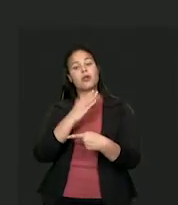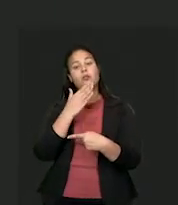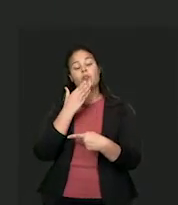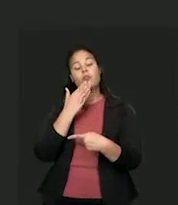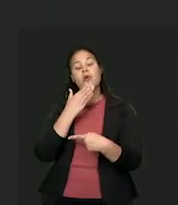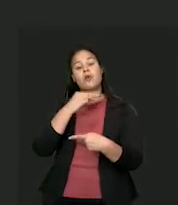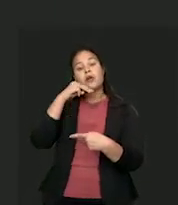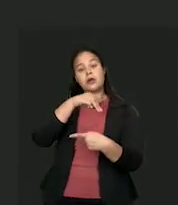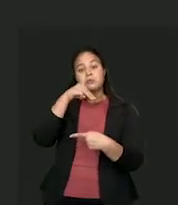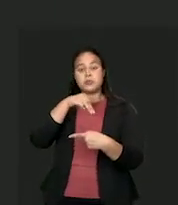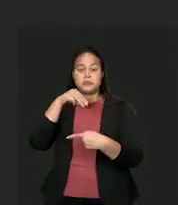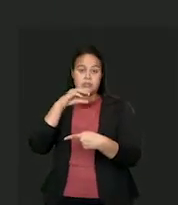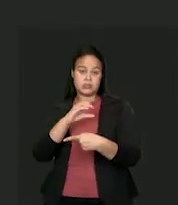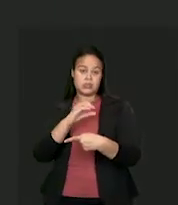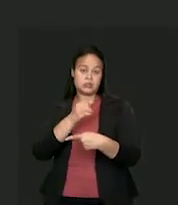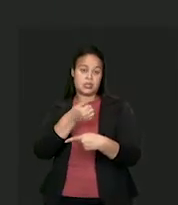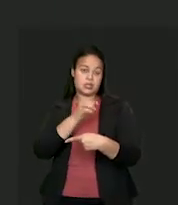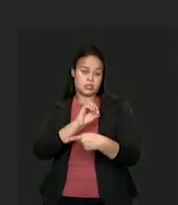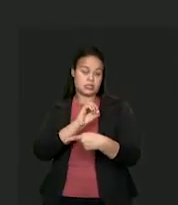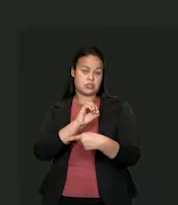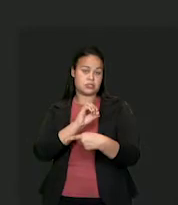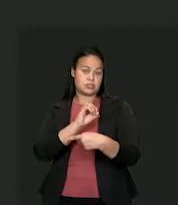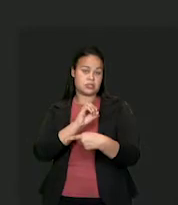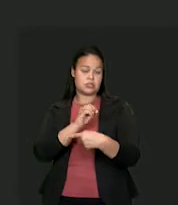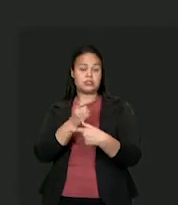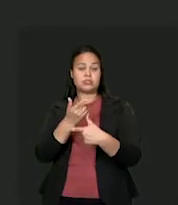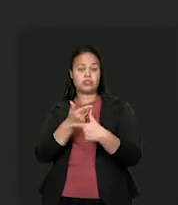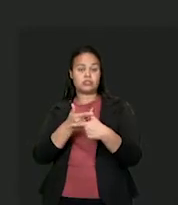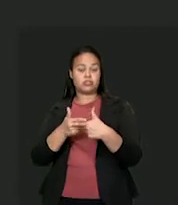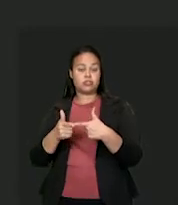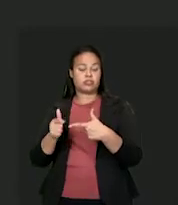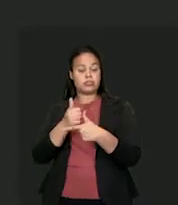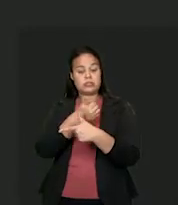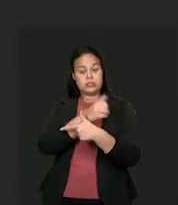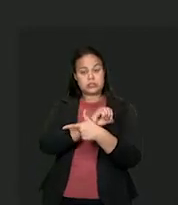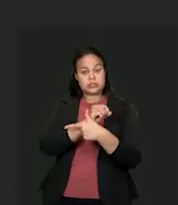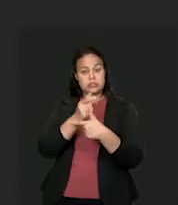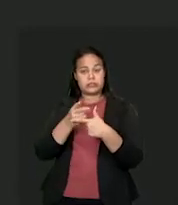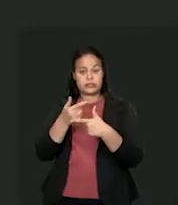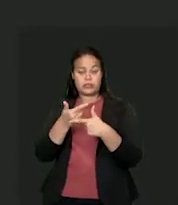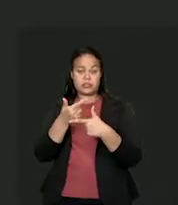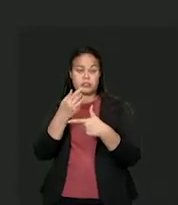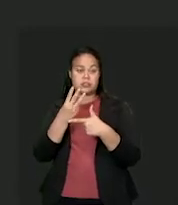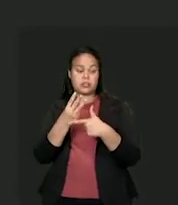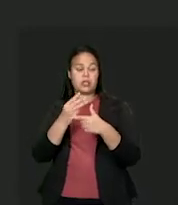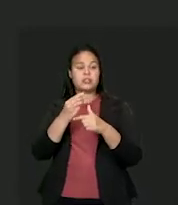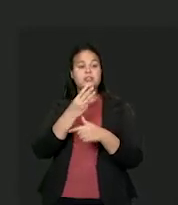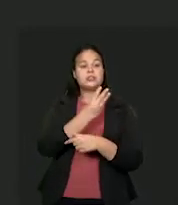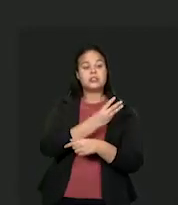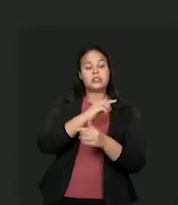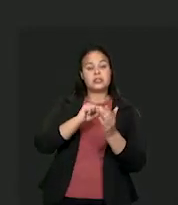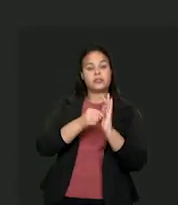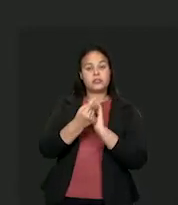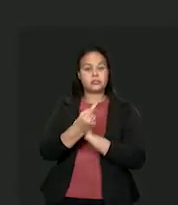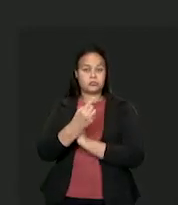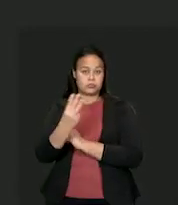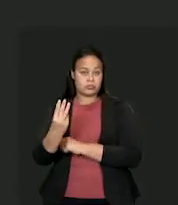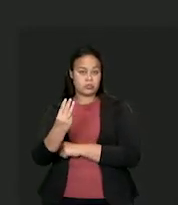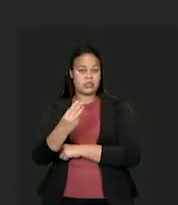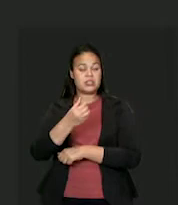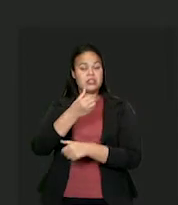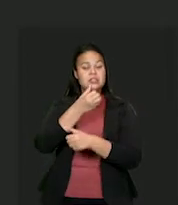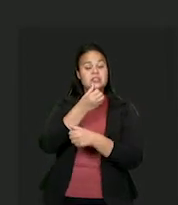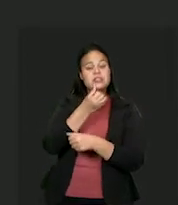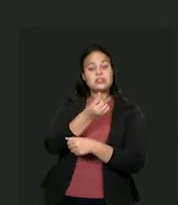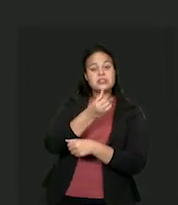múltiplo comum é 60. 60 dividido por 23, 3 vezes 1, 3.